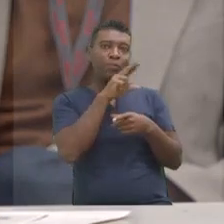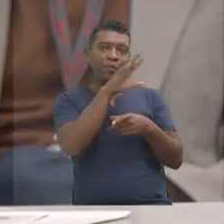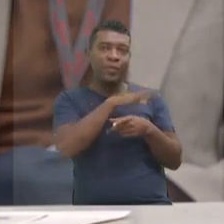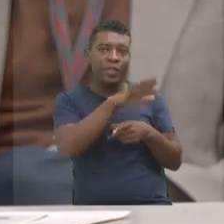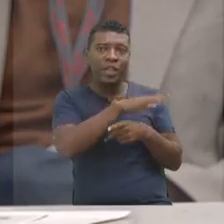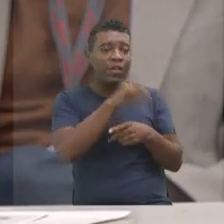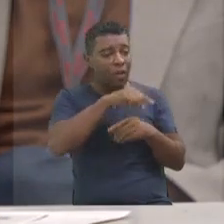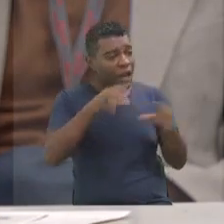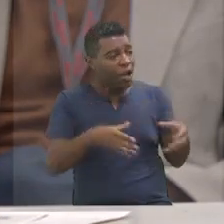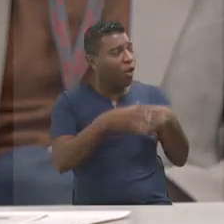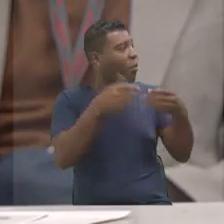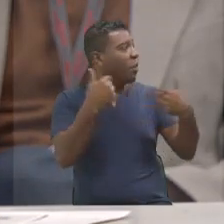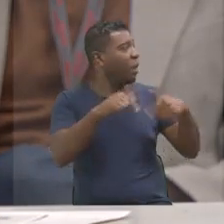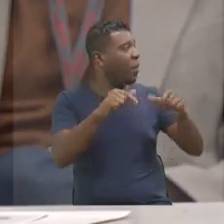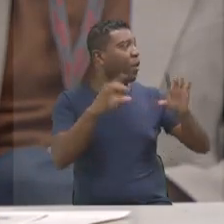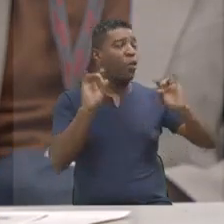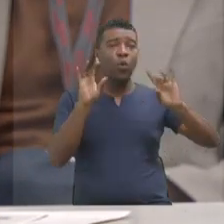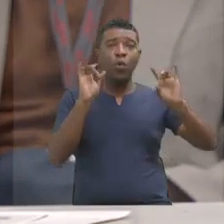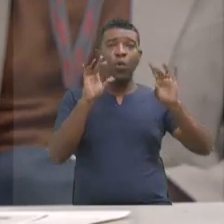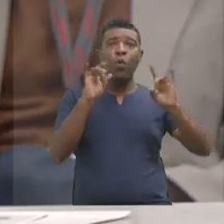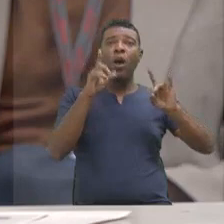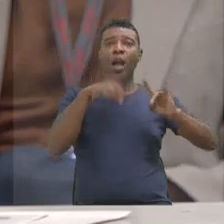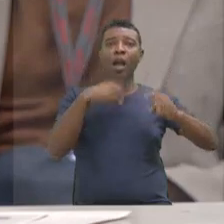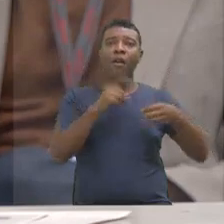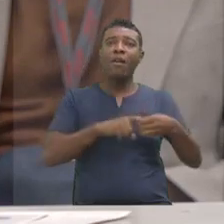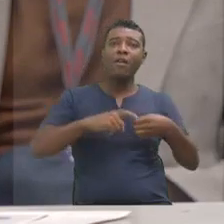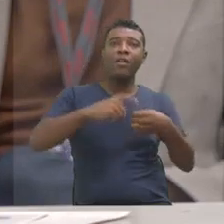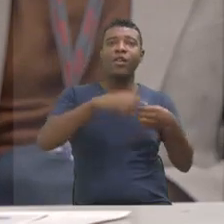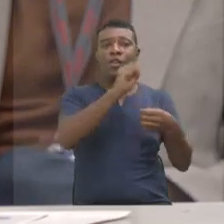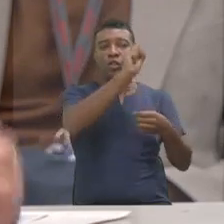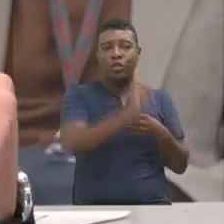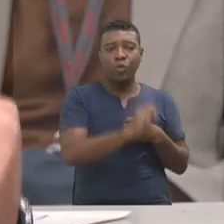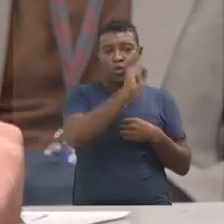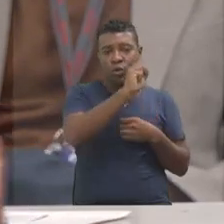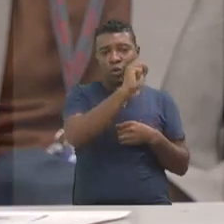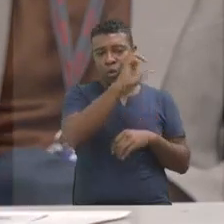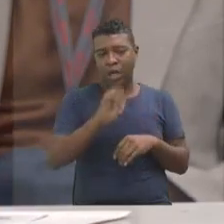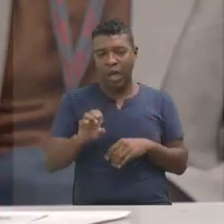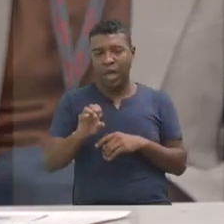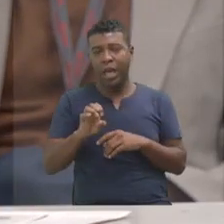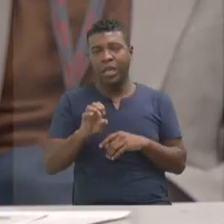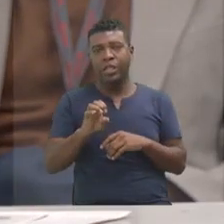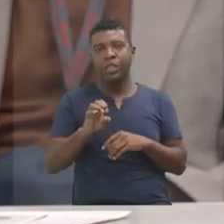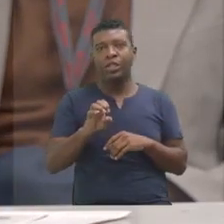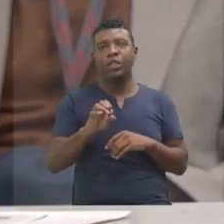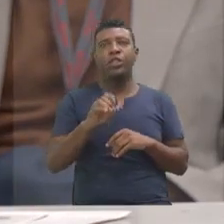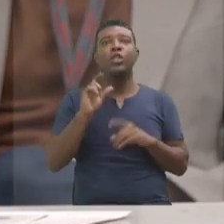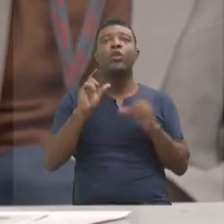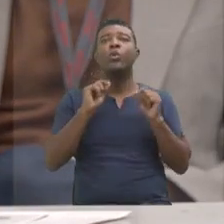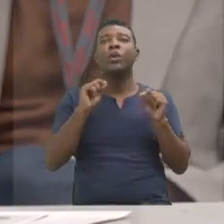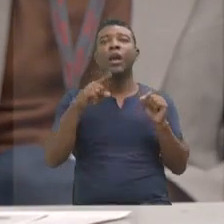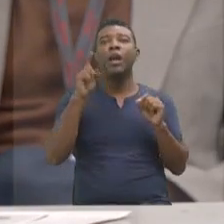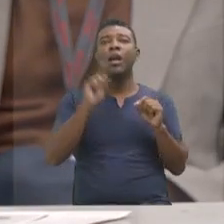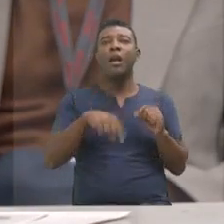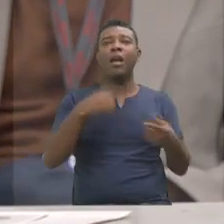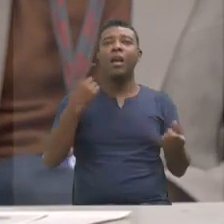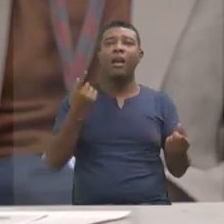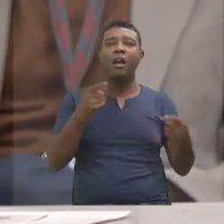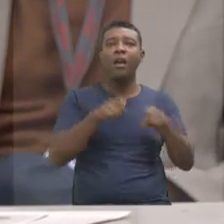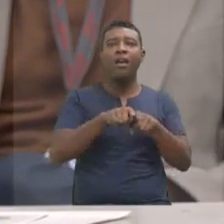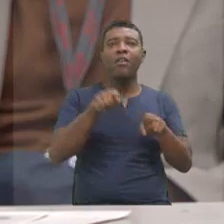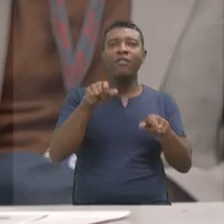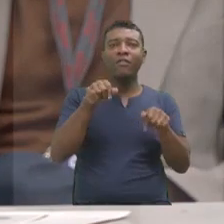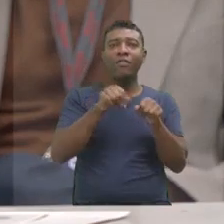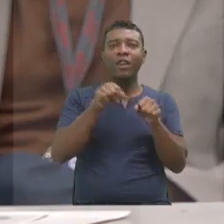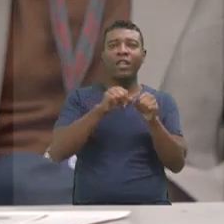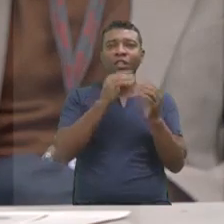trabalho específico que faz parte do consórcio de integração Sul sudeste que foi o evento realizado aqui em começo de Junho